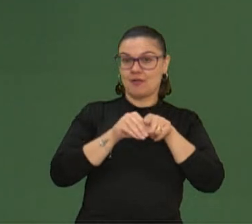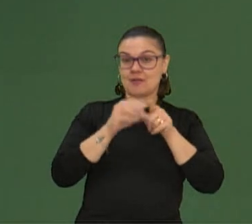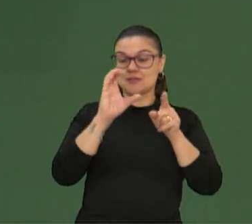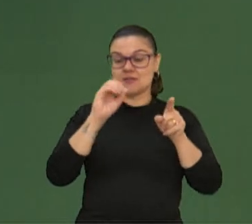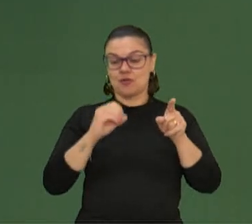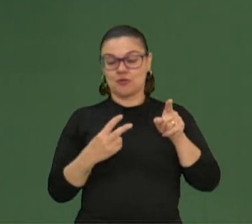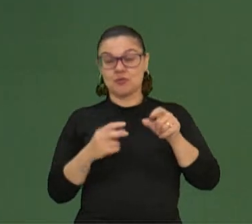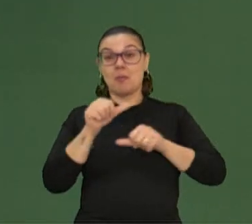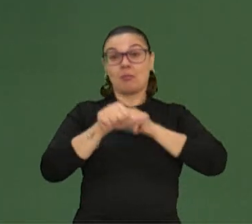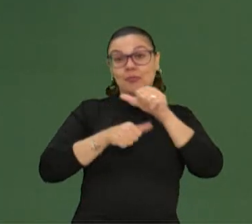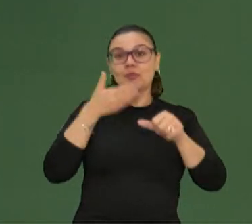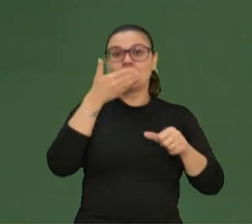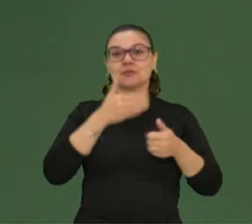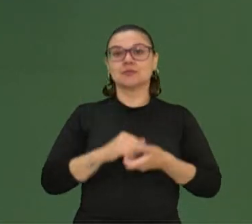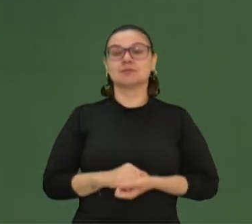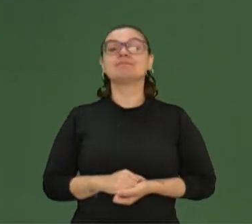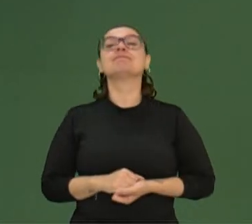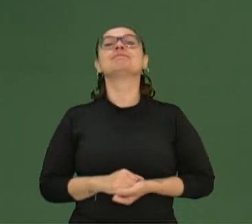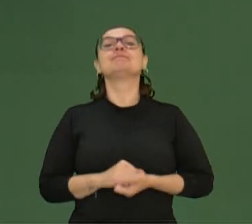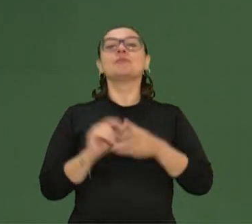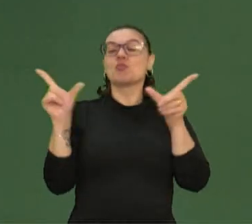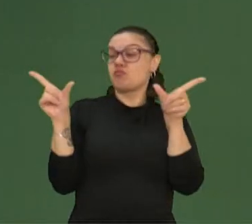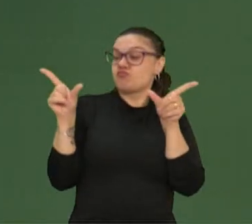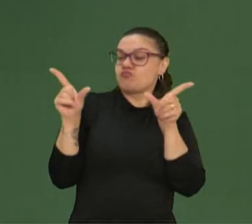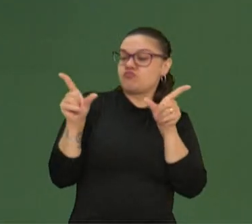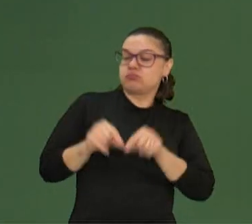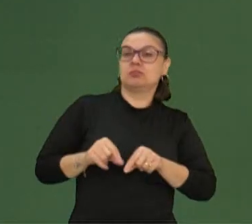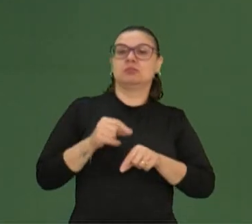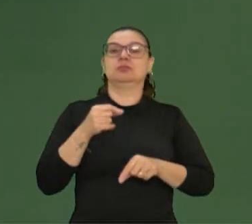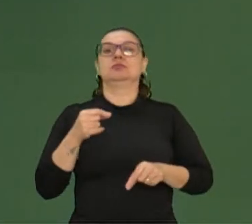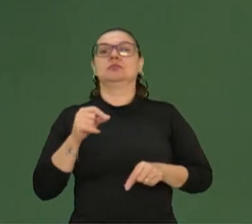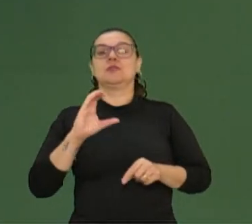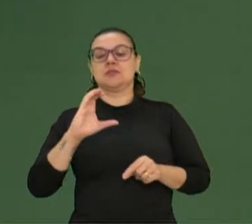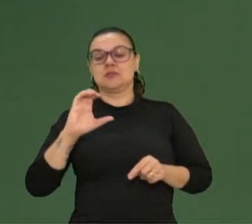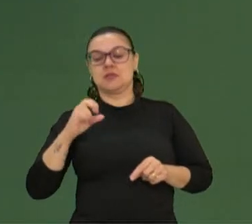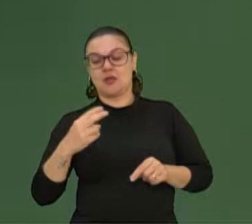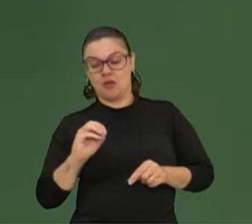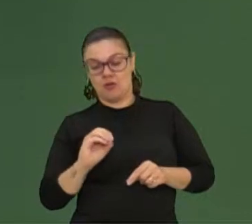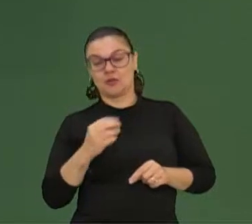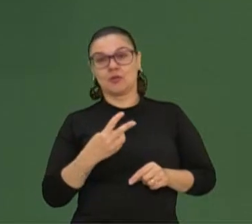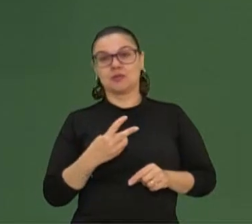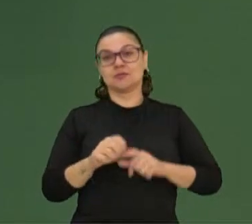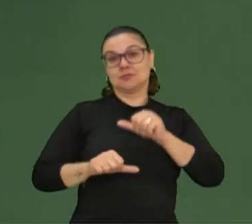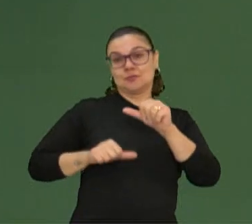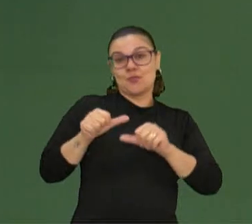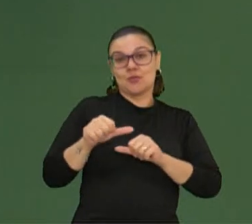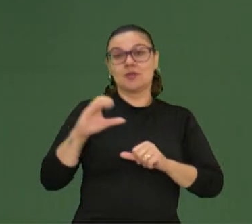açúcar. A redução do gás carbônico, onde